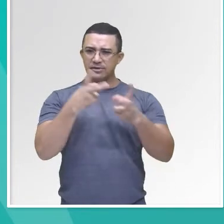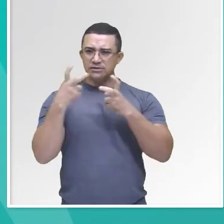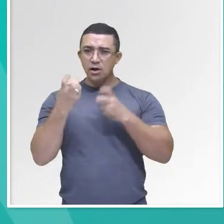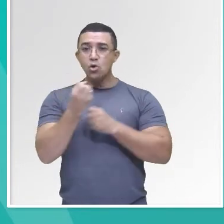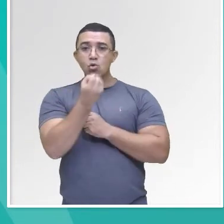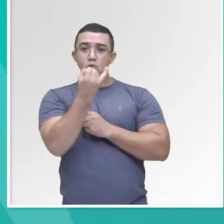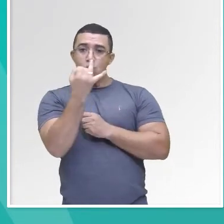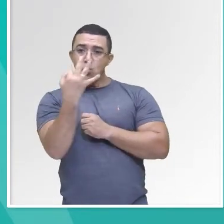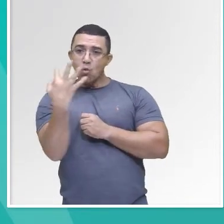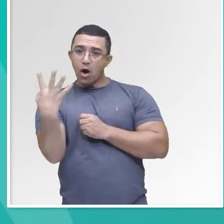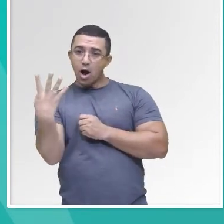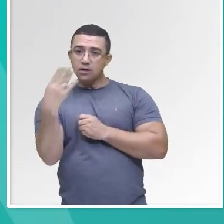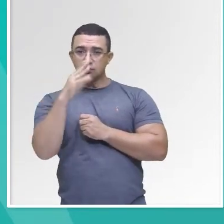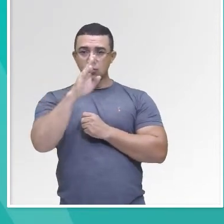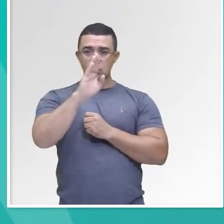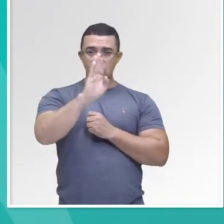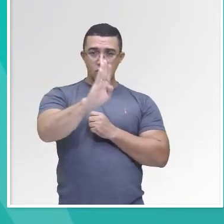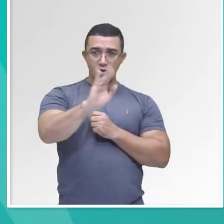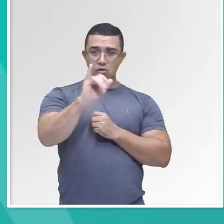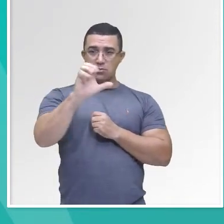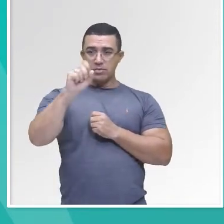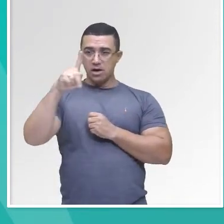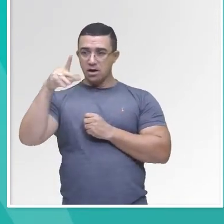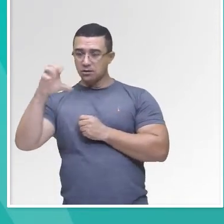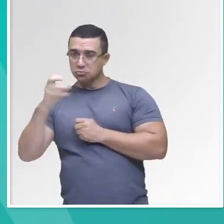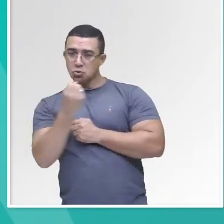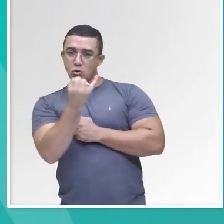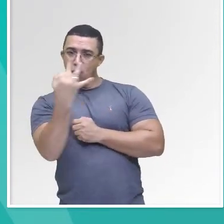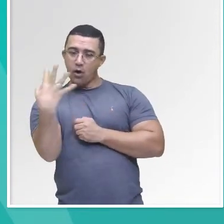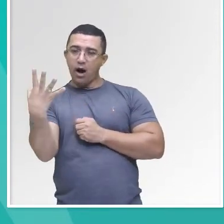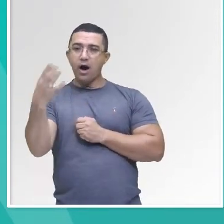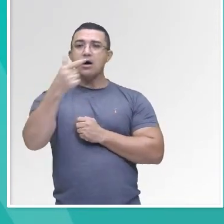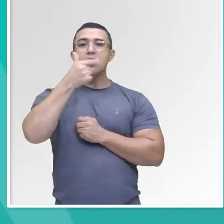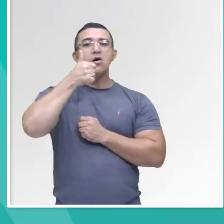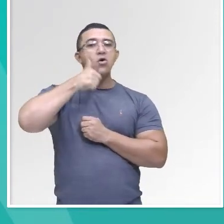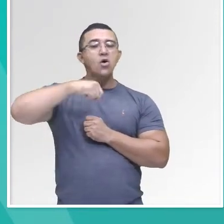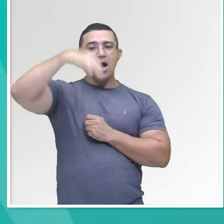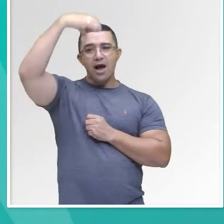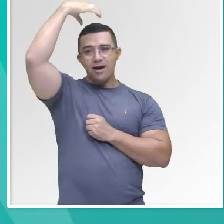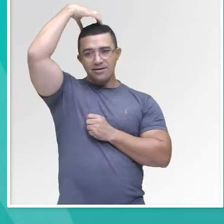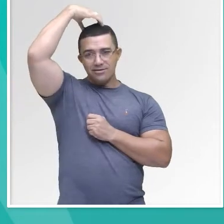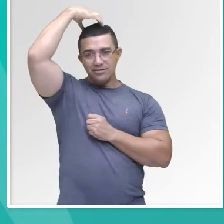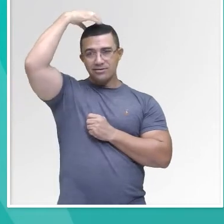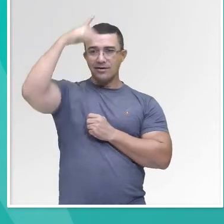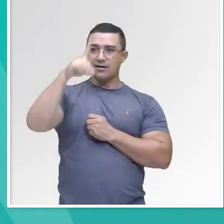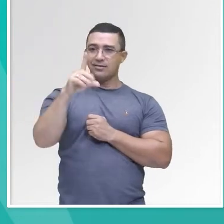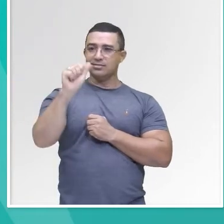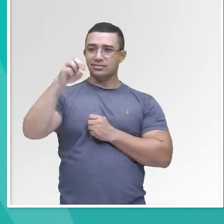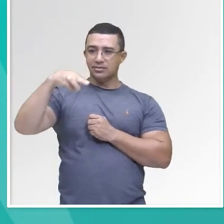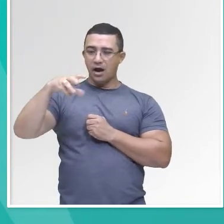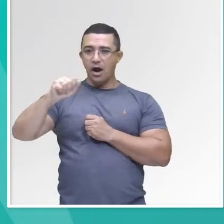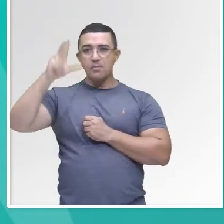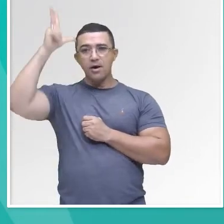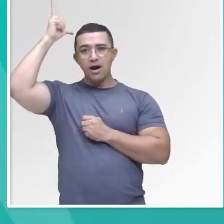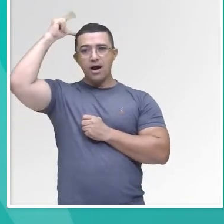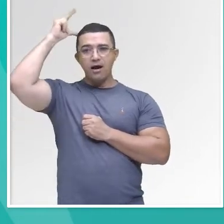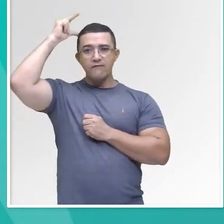quantidade de bispos, de rainha, de dama, de